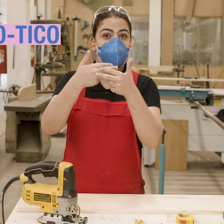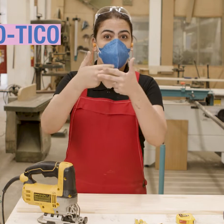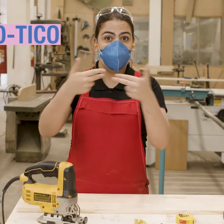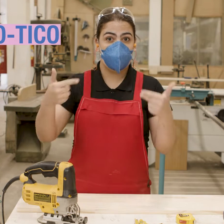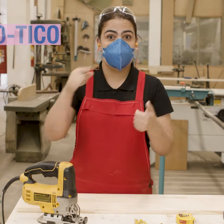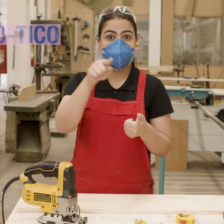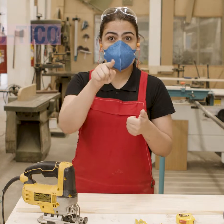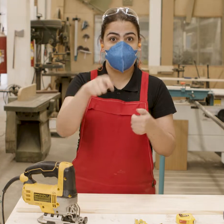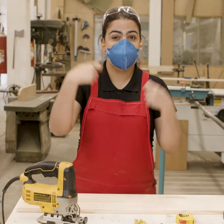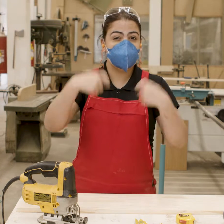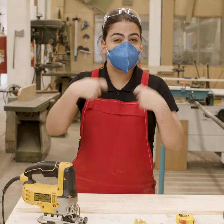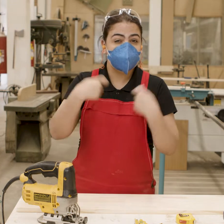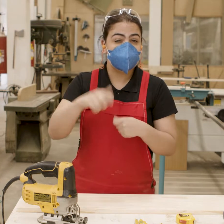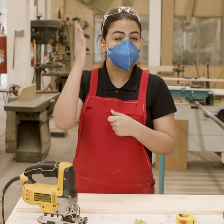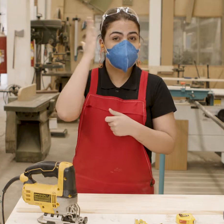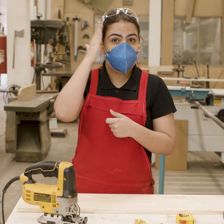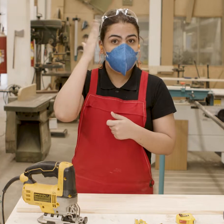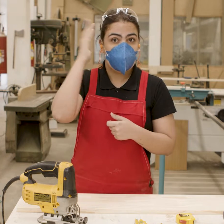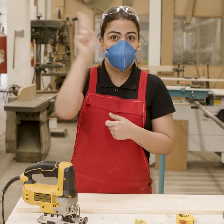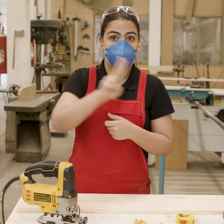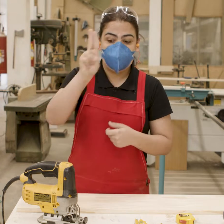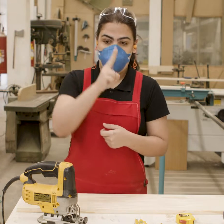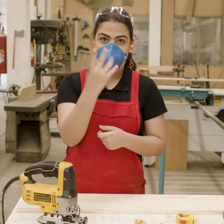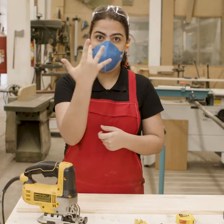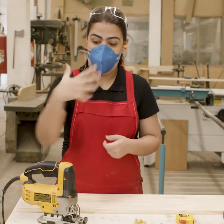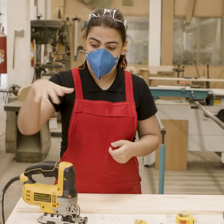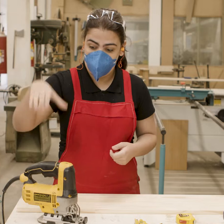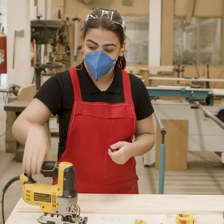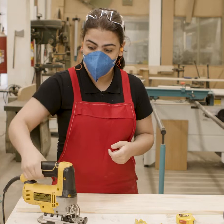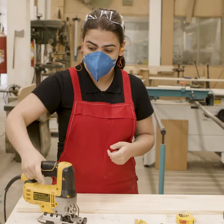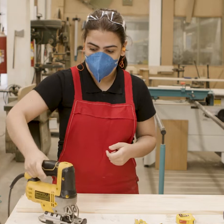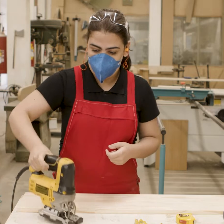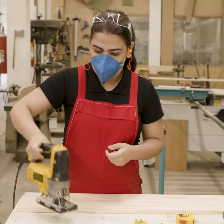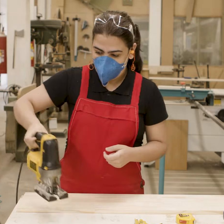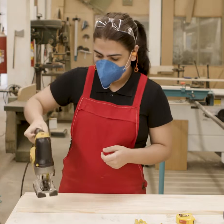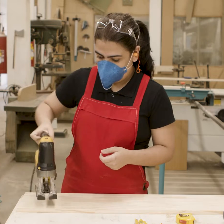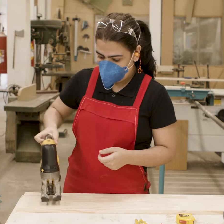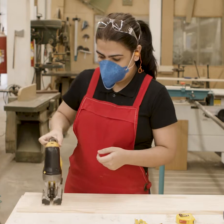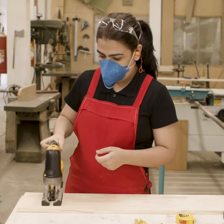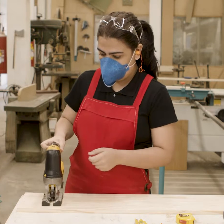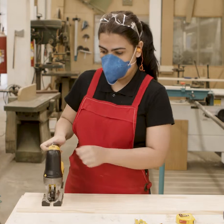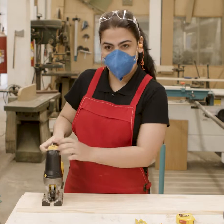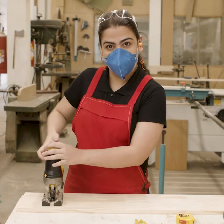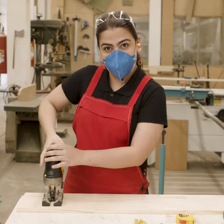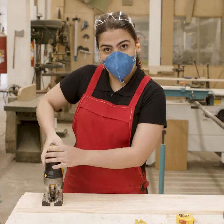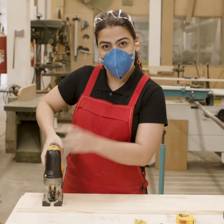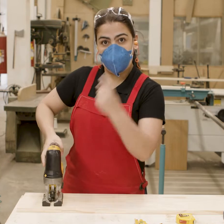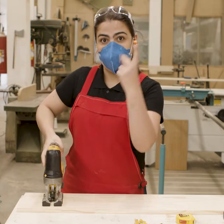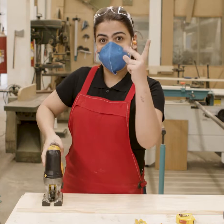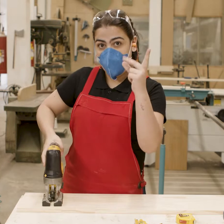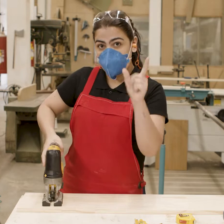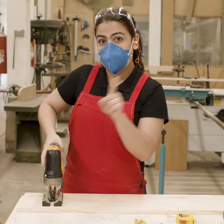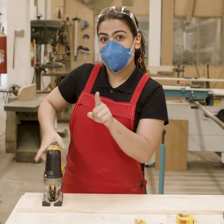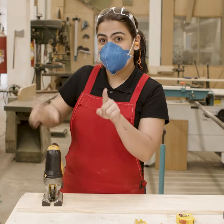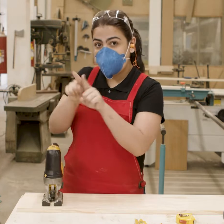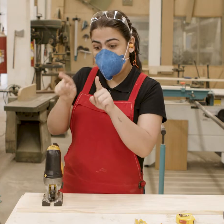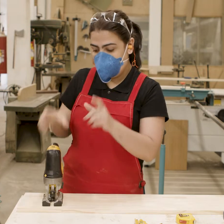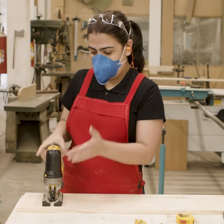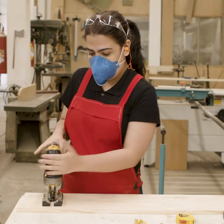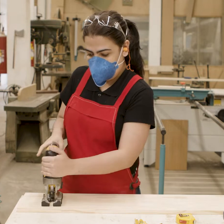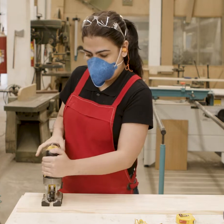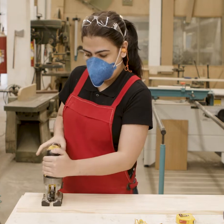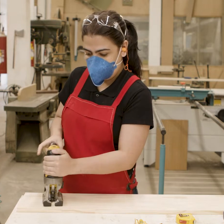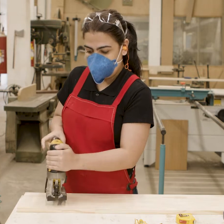A primeira coisa que você precisa saber é a forma de manuseio. Com as duas mãos, precisamos pegar firmemente